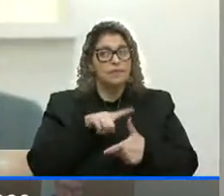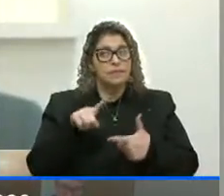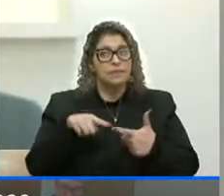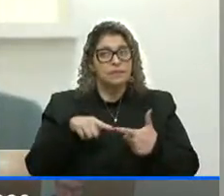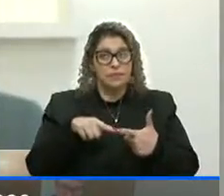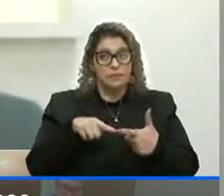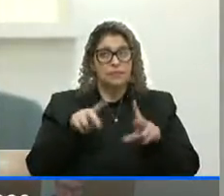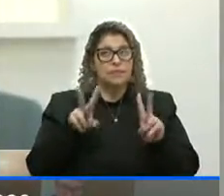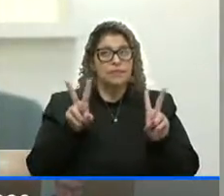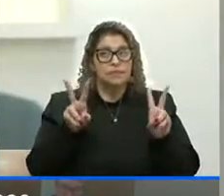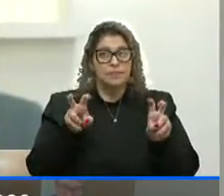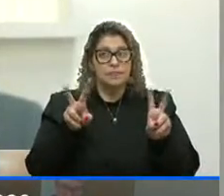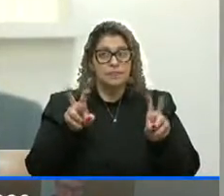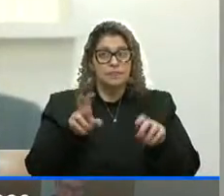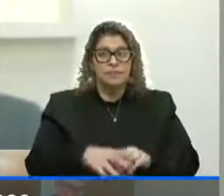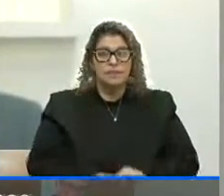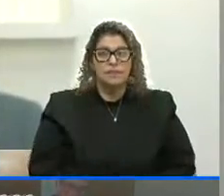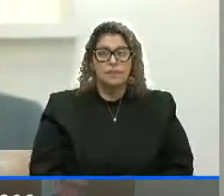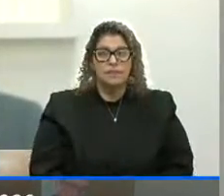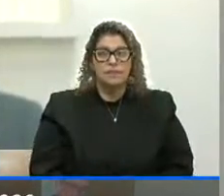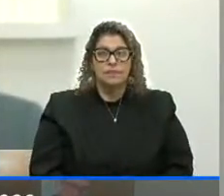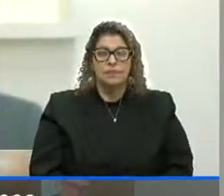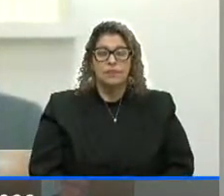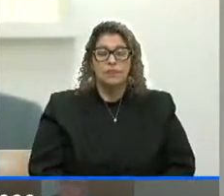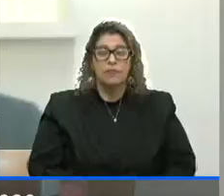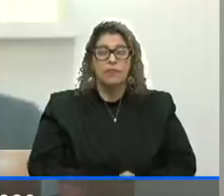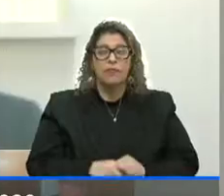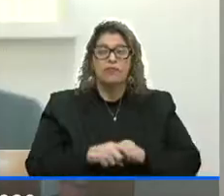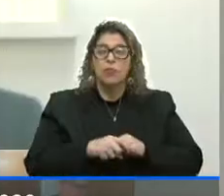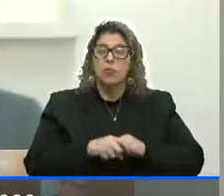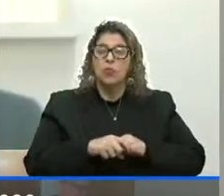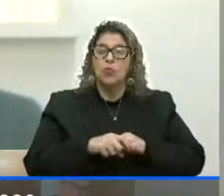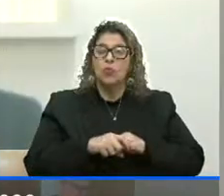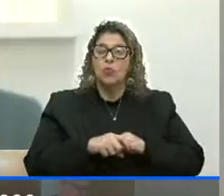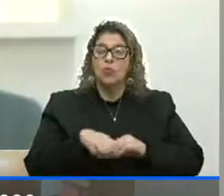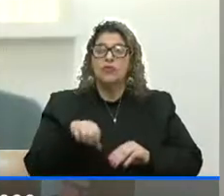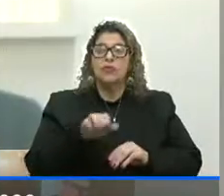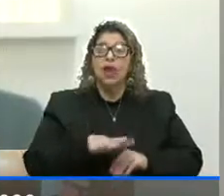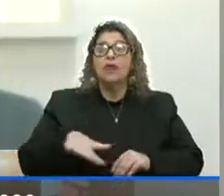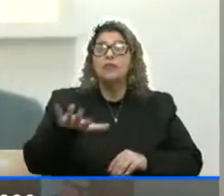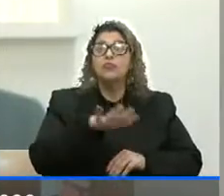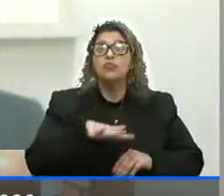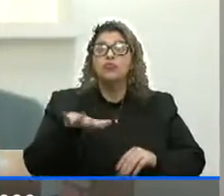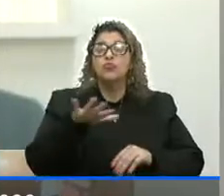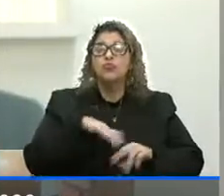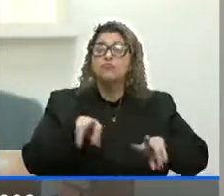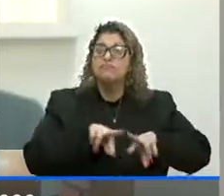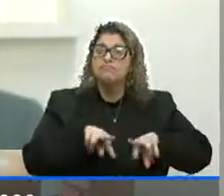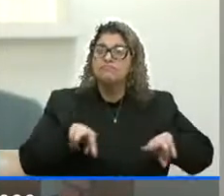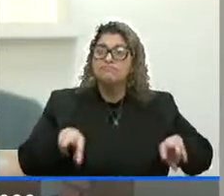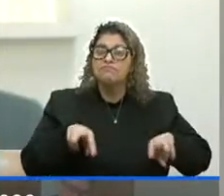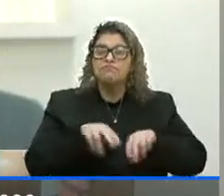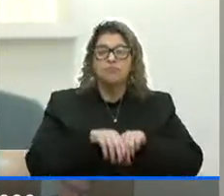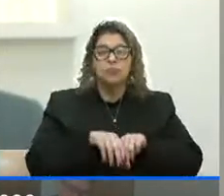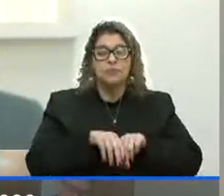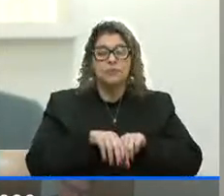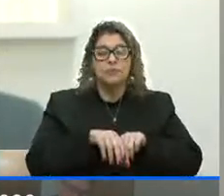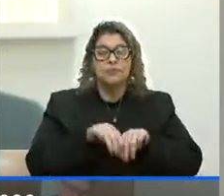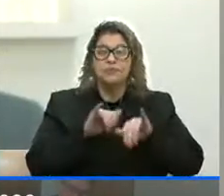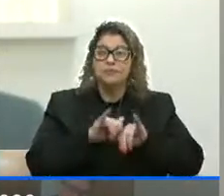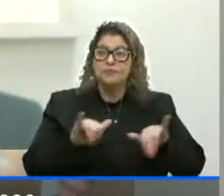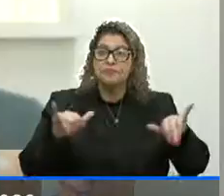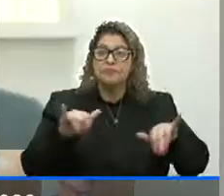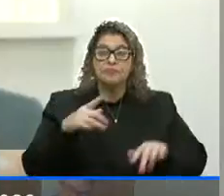temas, rapidamente, em assuntos gerais. Primeiro, comentar aos colegas